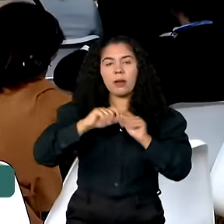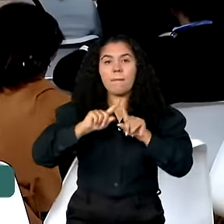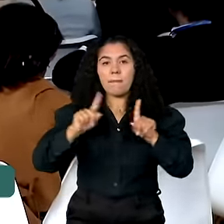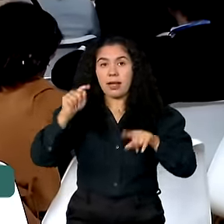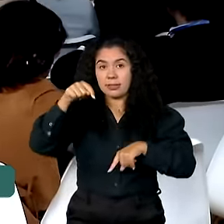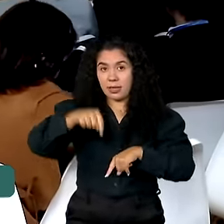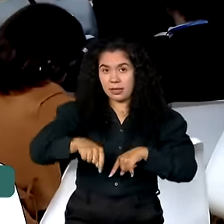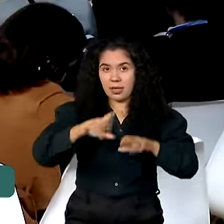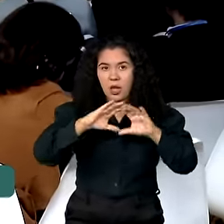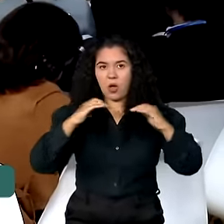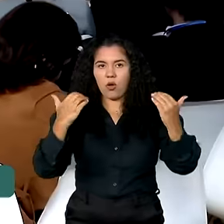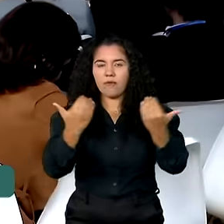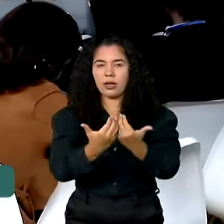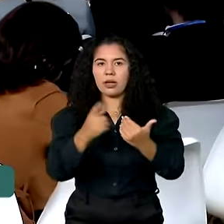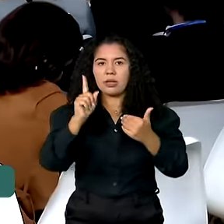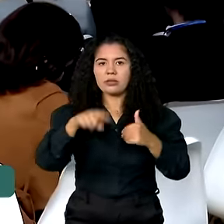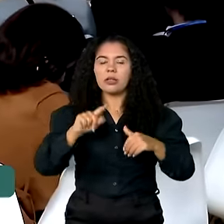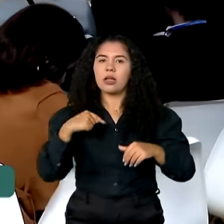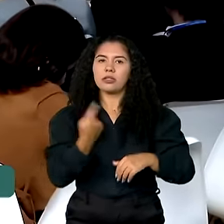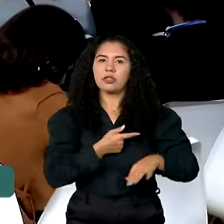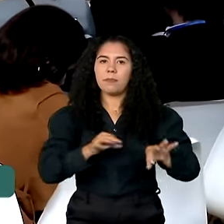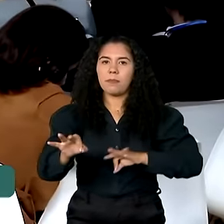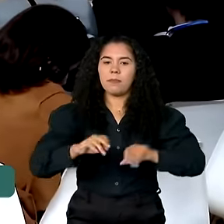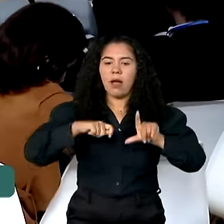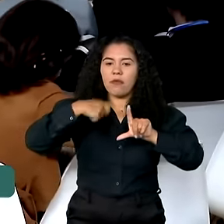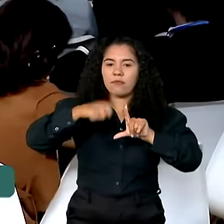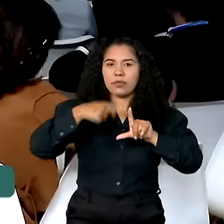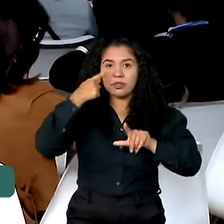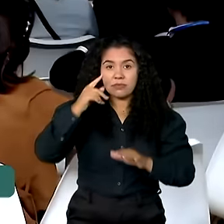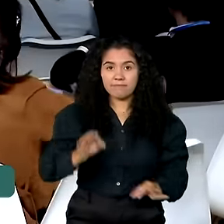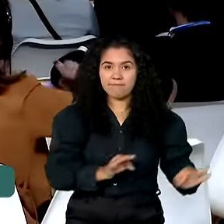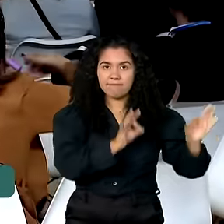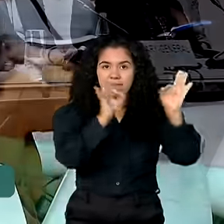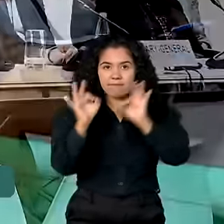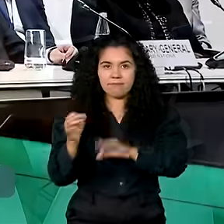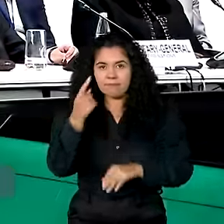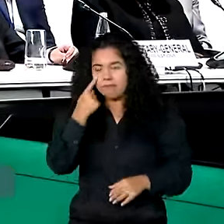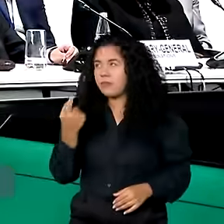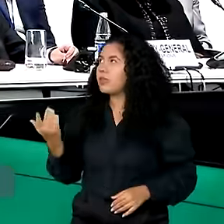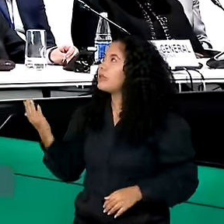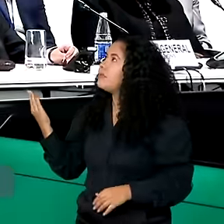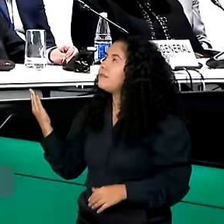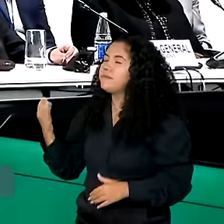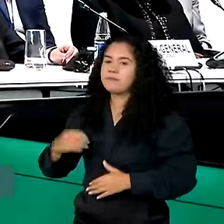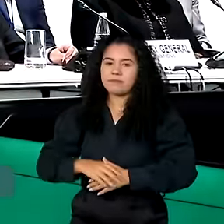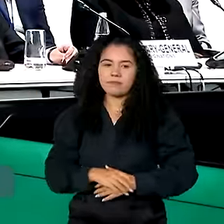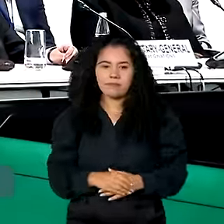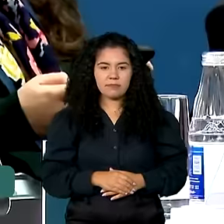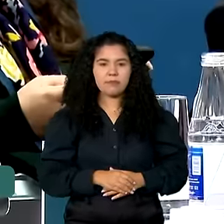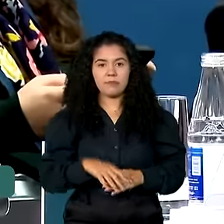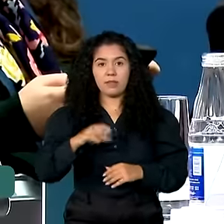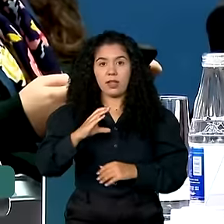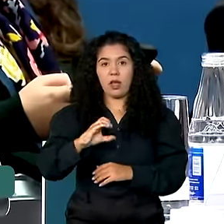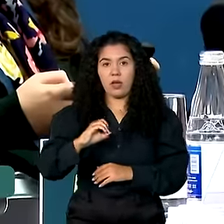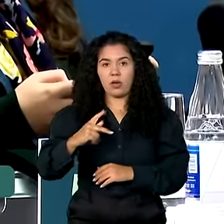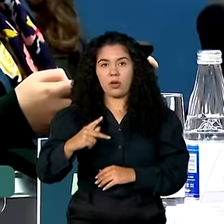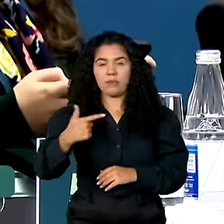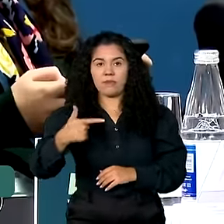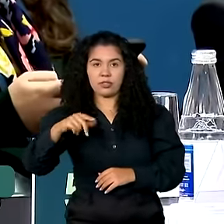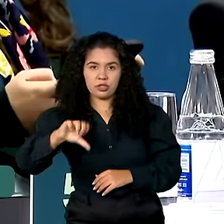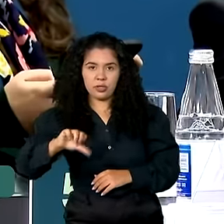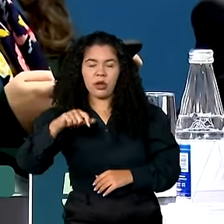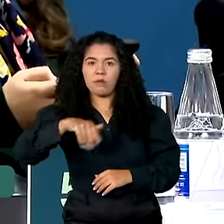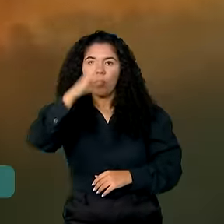conferência, e a gente preparou uma reportagem sobre isso, vamos assistir. Em meio à COP29, o Brasil deu mais